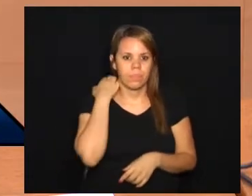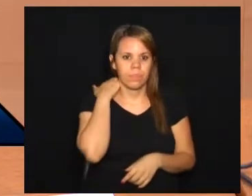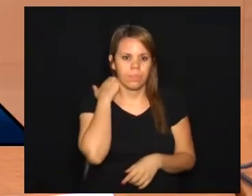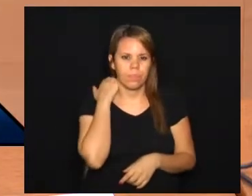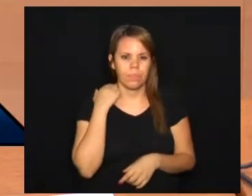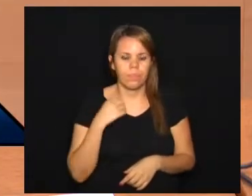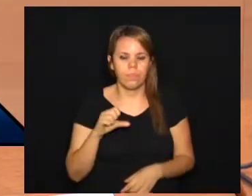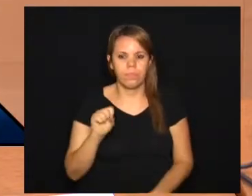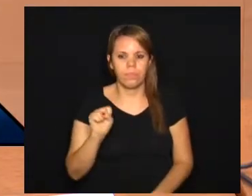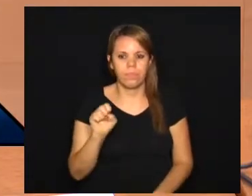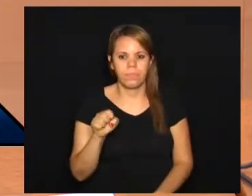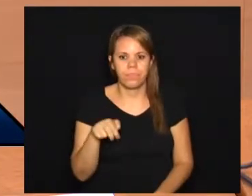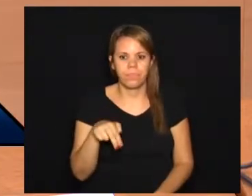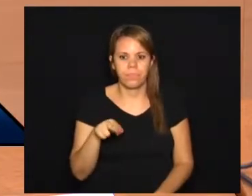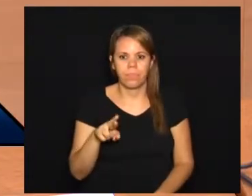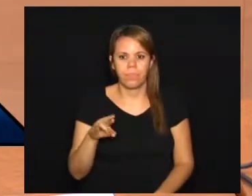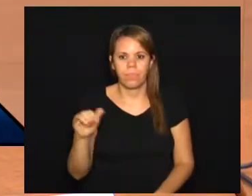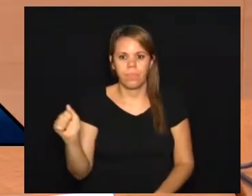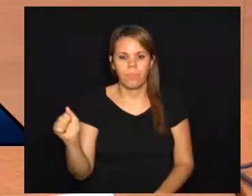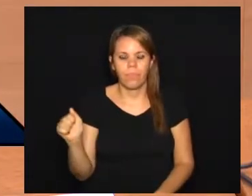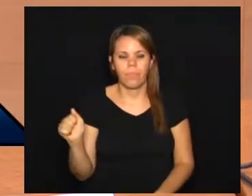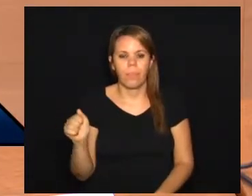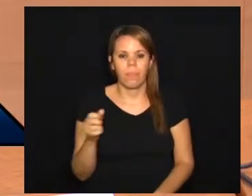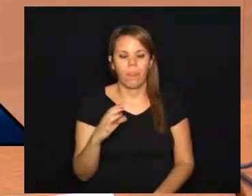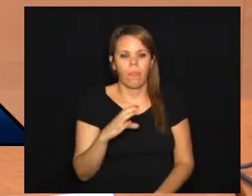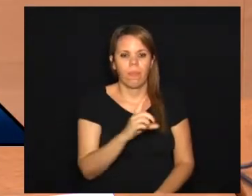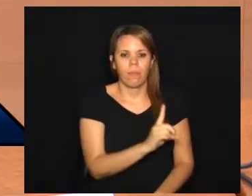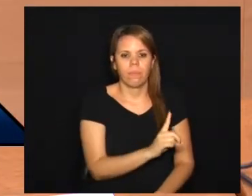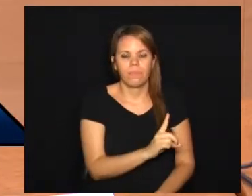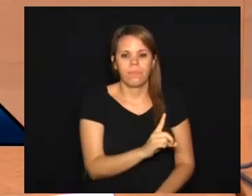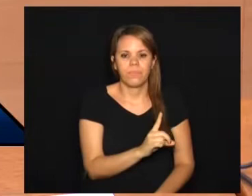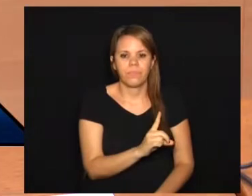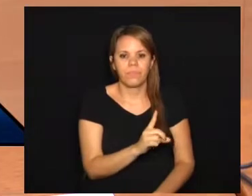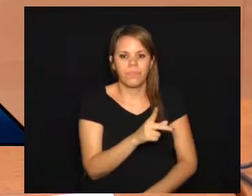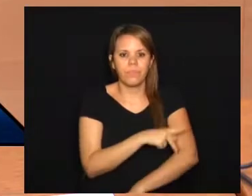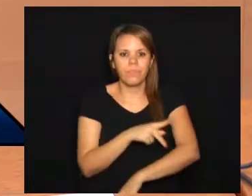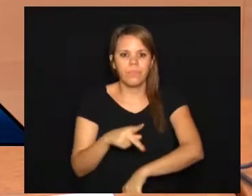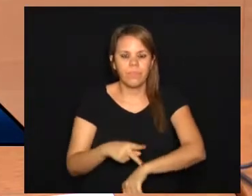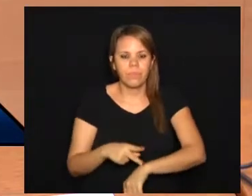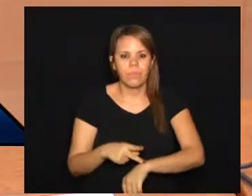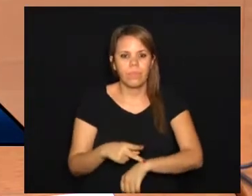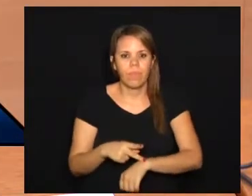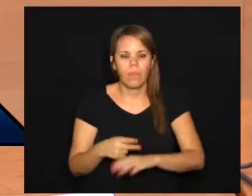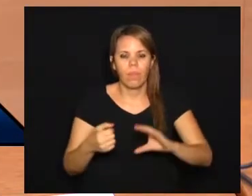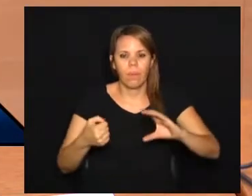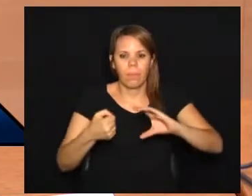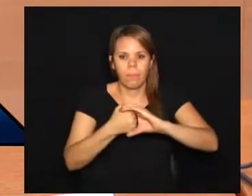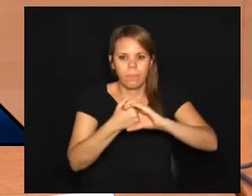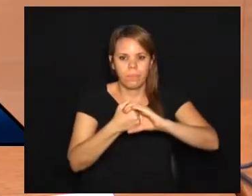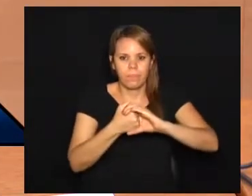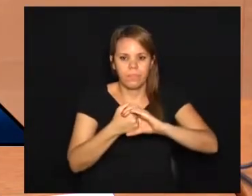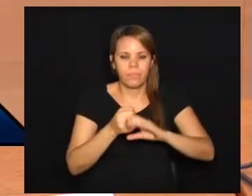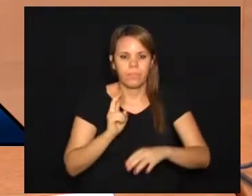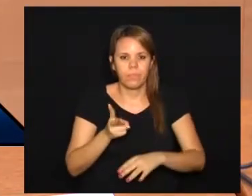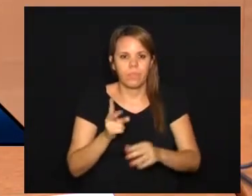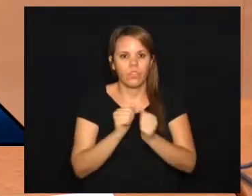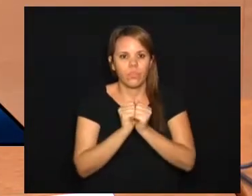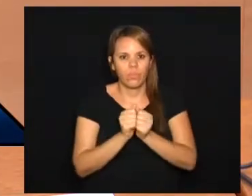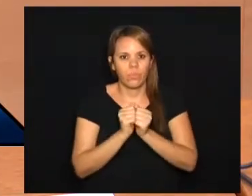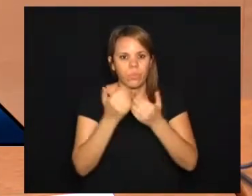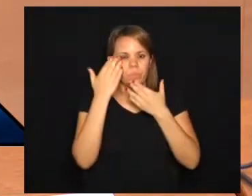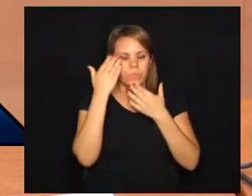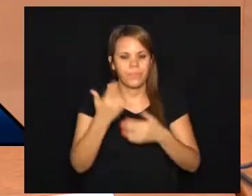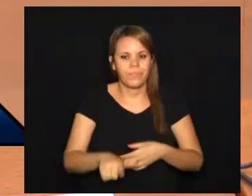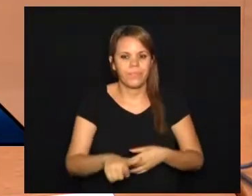da Senira Guns, que é coordenadora pedagógica da PASCAMP. A Senira também sempre junto. Obrigado mais uma vez